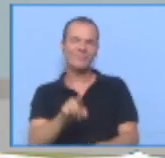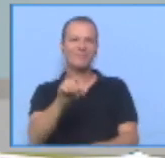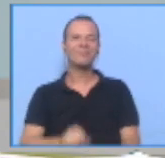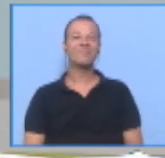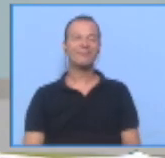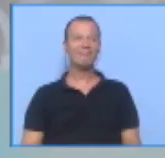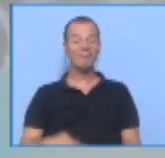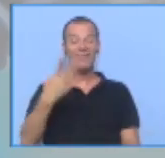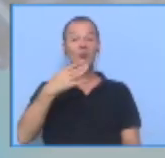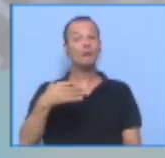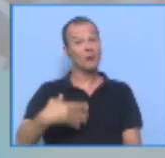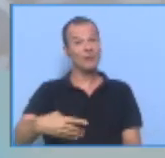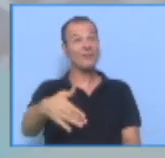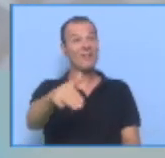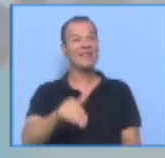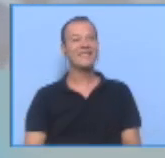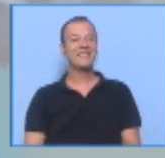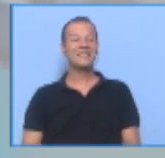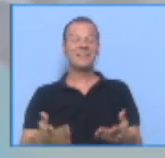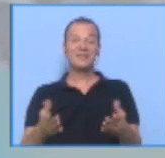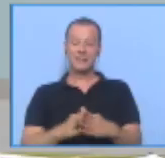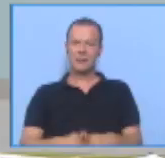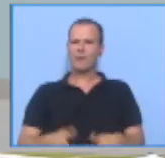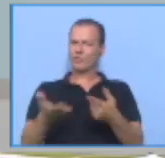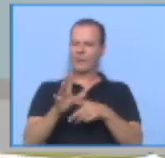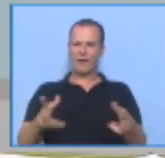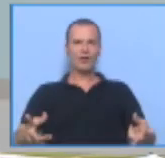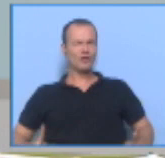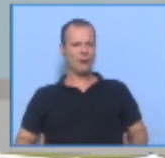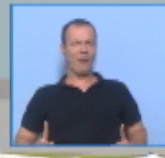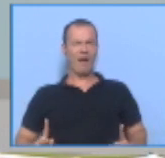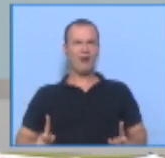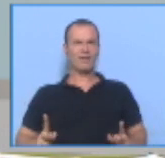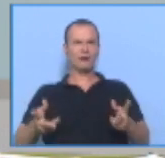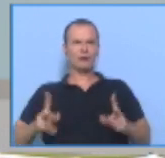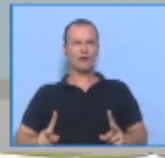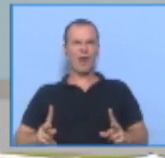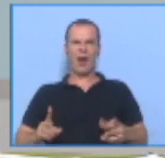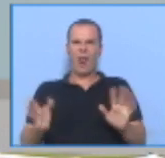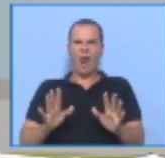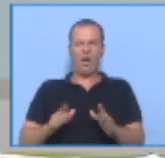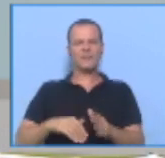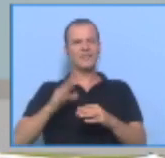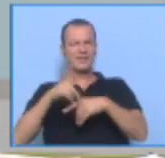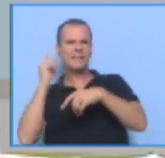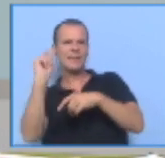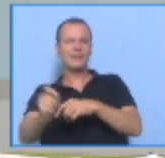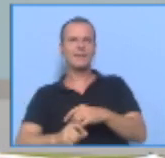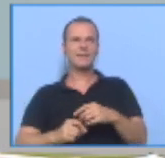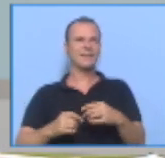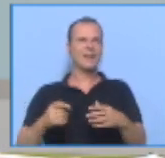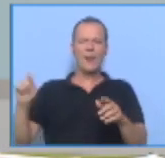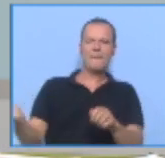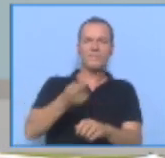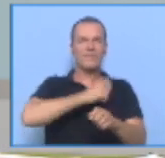para estes dias. Ora, desinstalar, sair do sofá, um par de ténis, enfim, já não digo